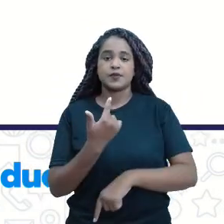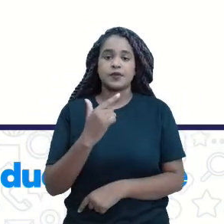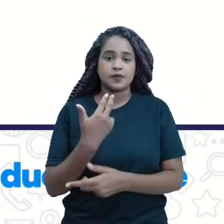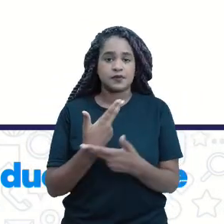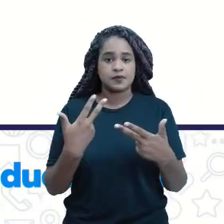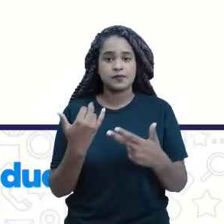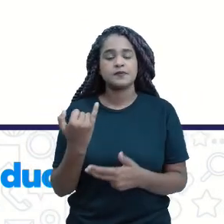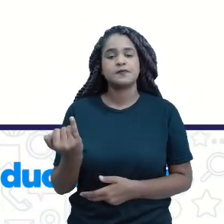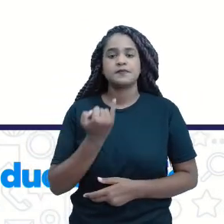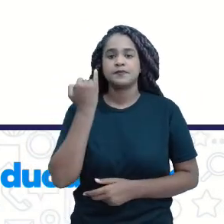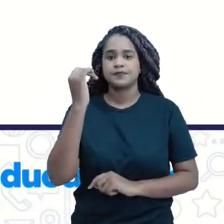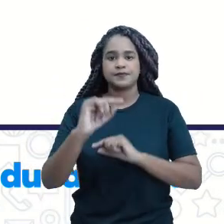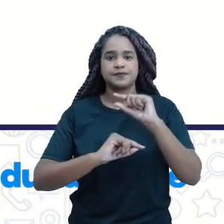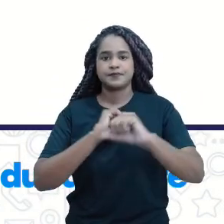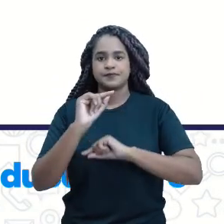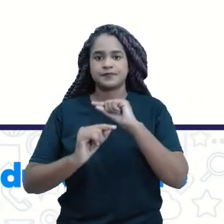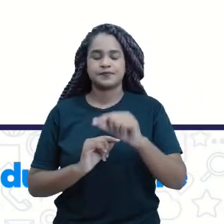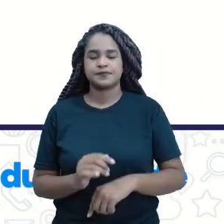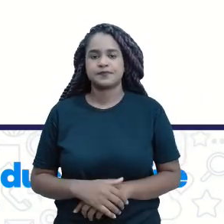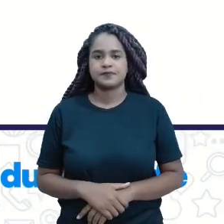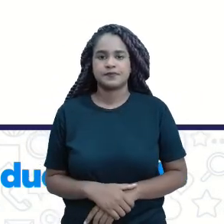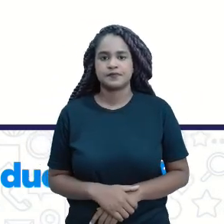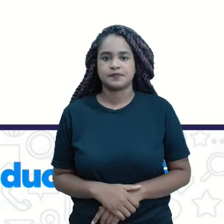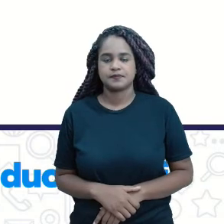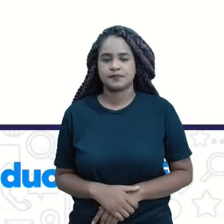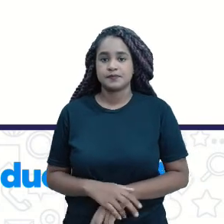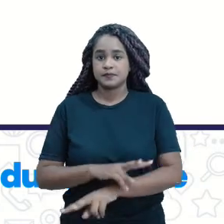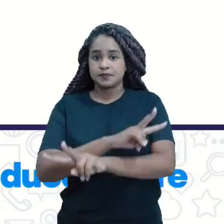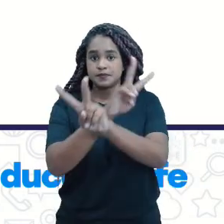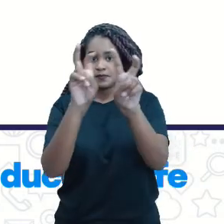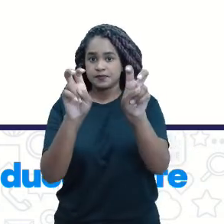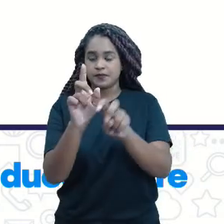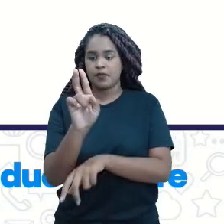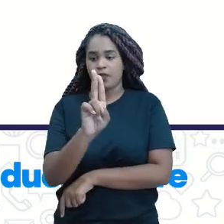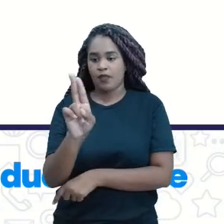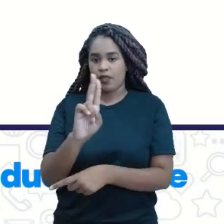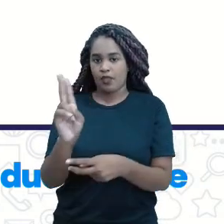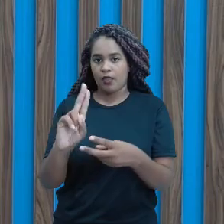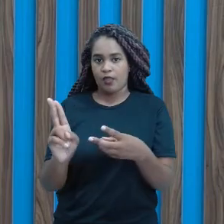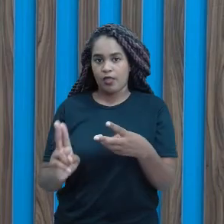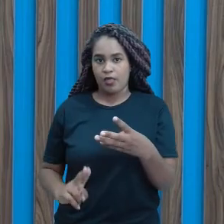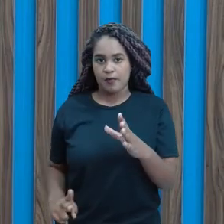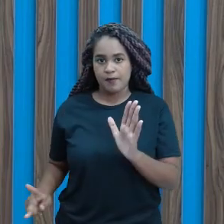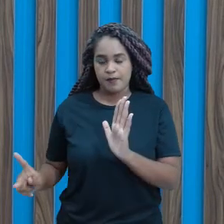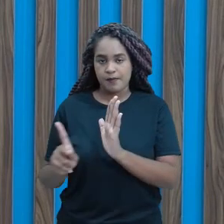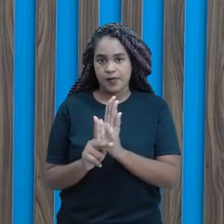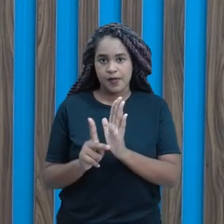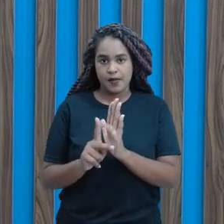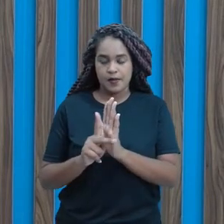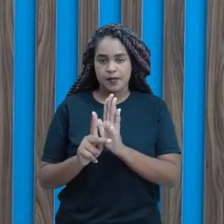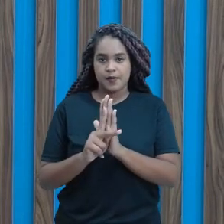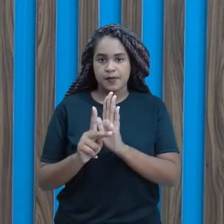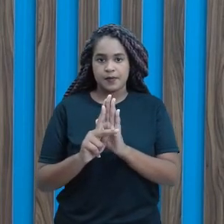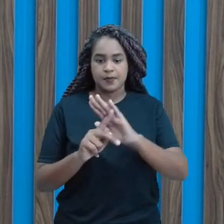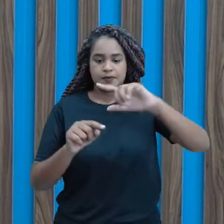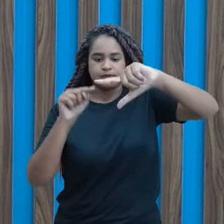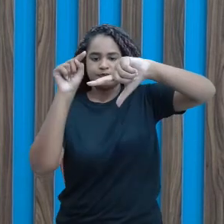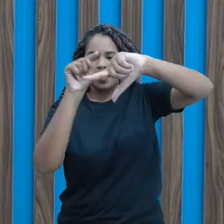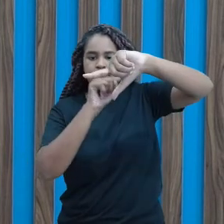que Briane falou, certo? É em relação às nomenclaturas que a gente dá para todos